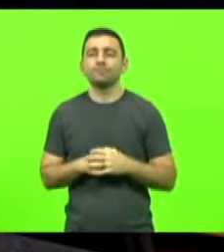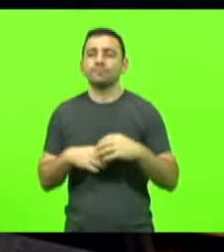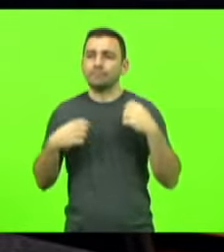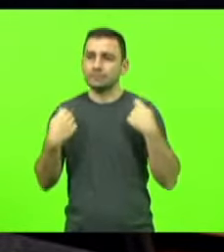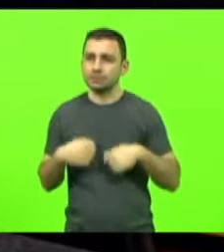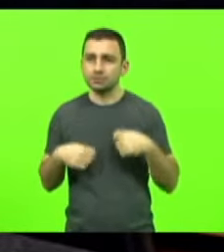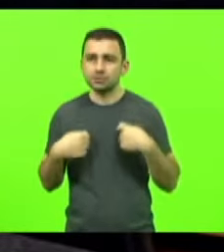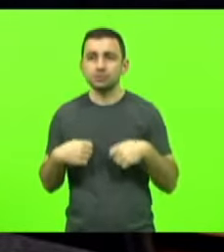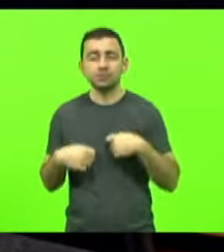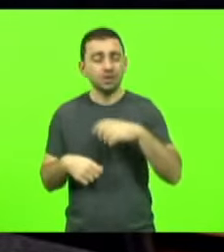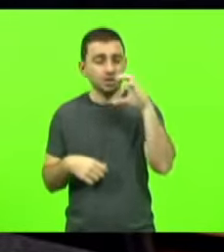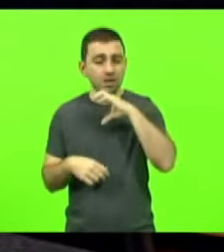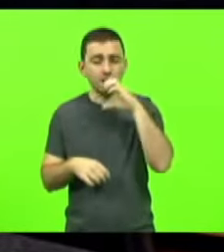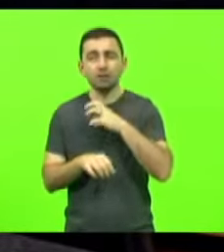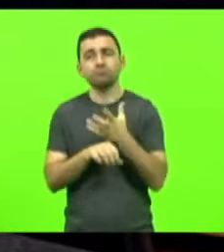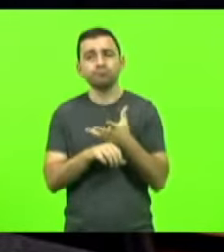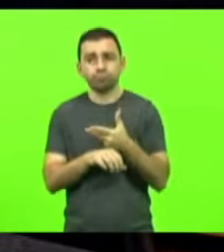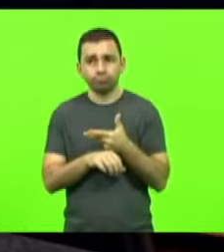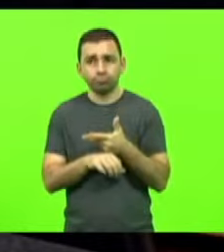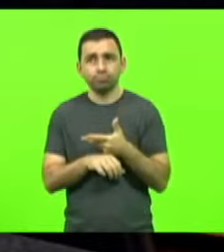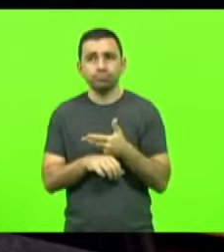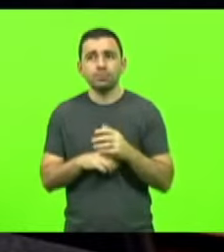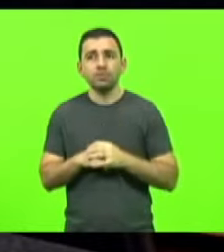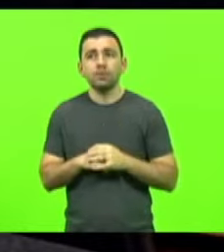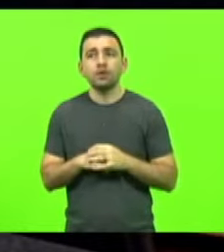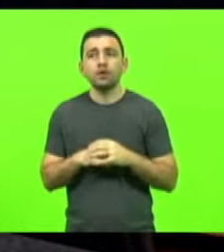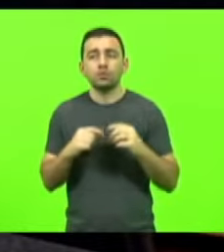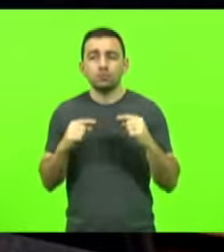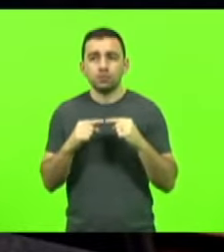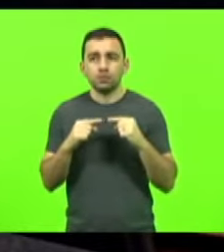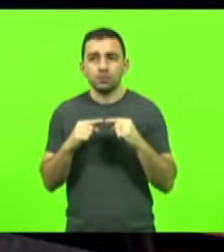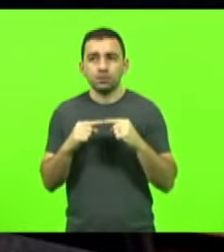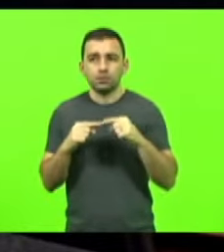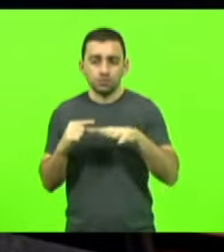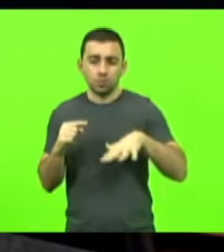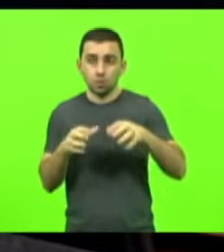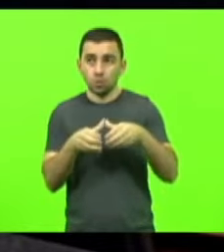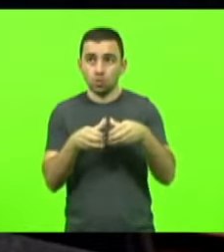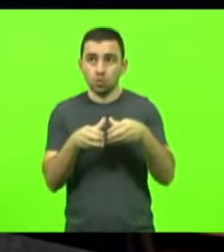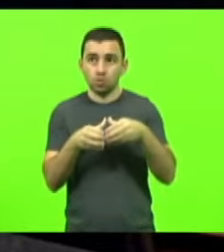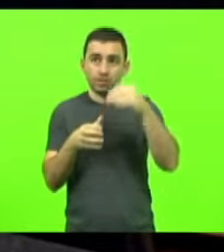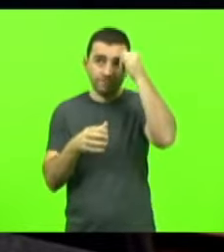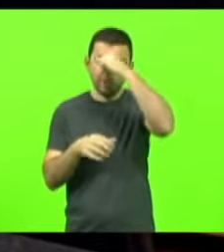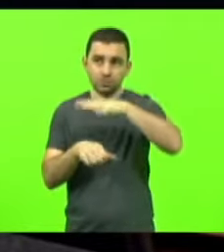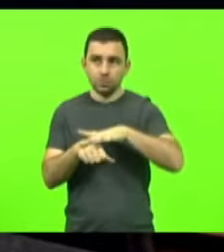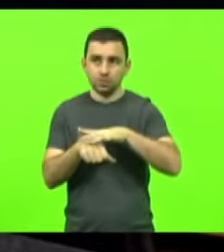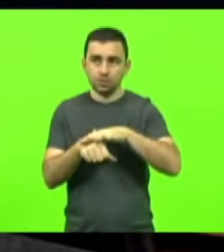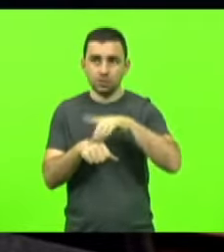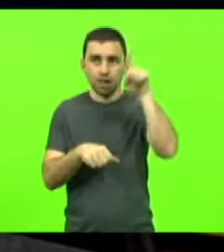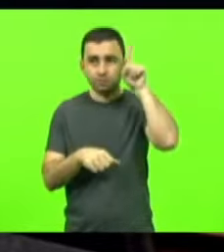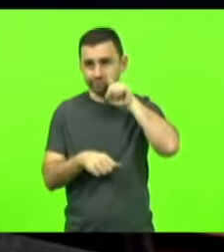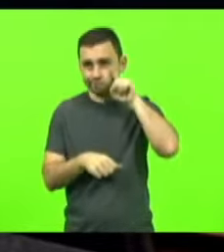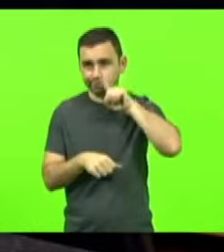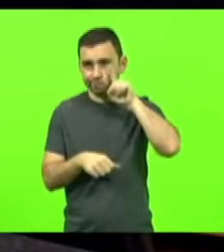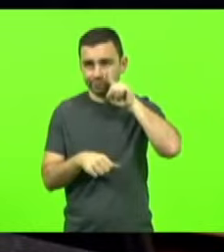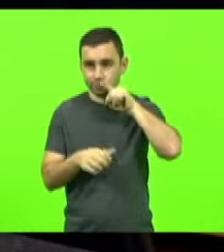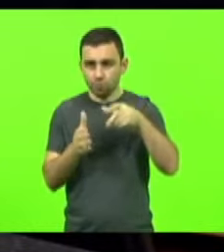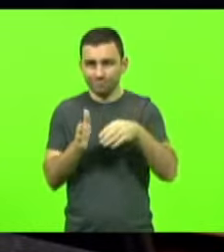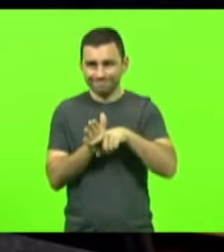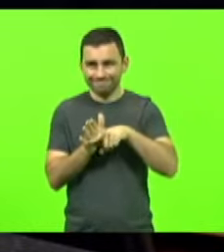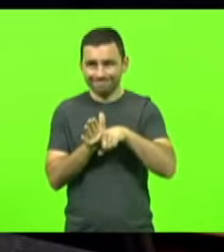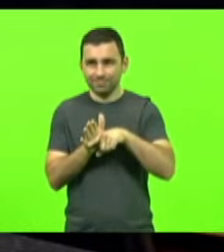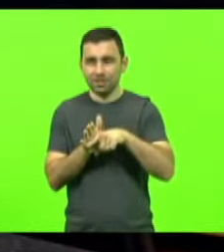ser agilizado. De acordo com o Centro de Prevenção e Controle de Doenças dos Estados Unidos, que indicou